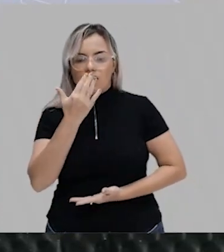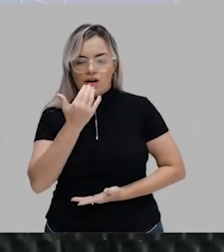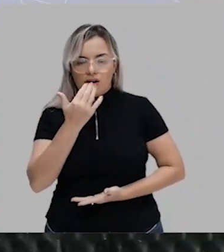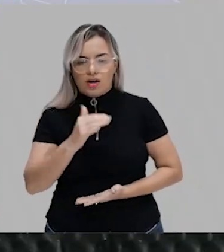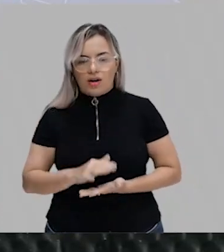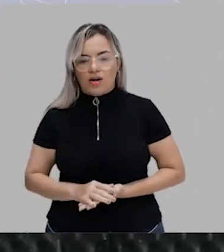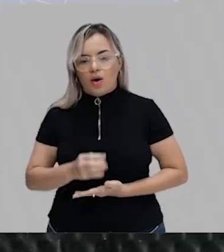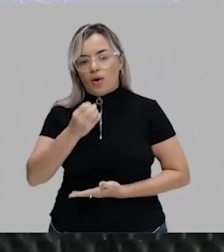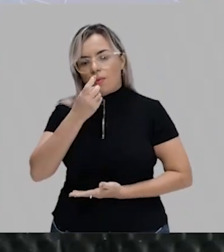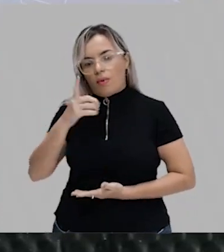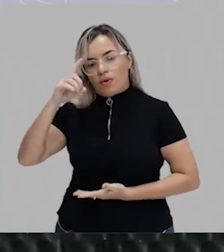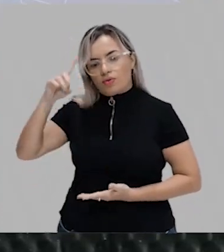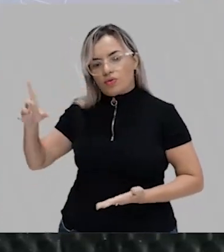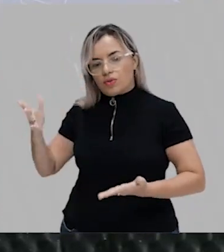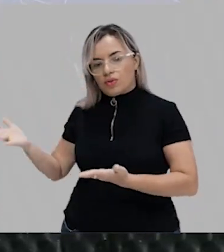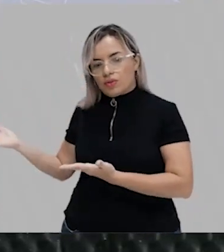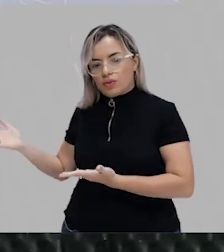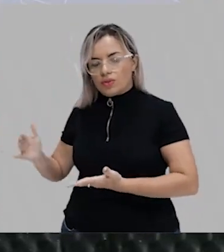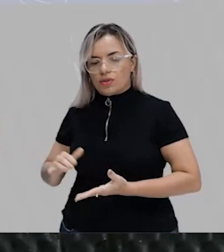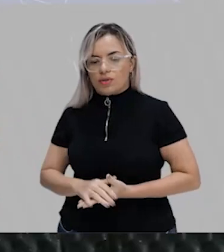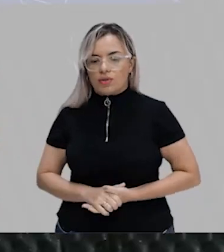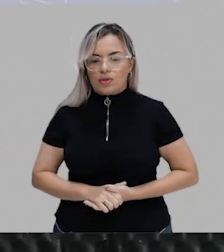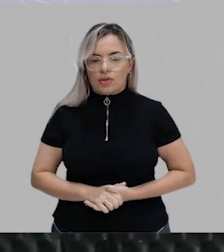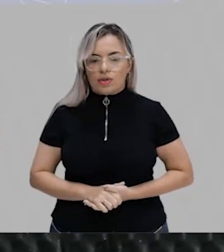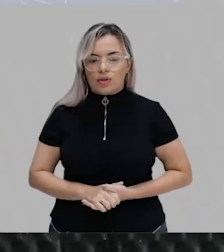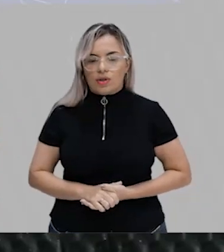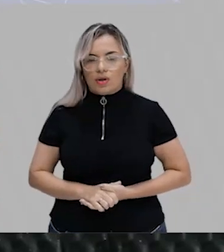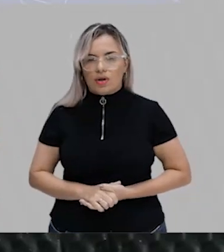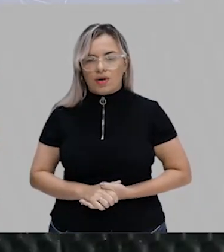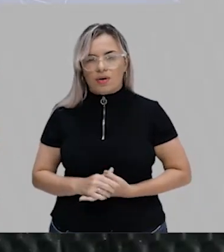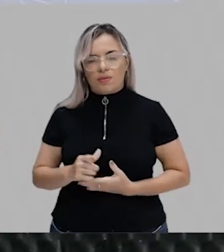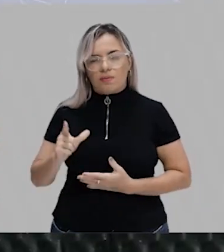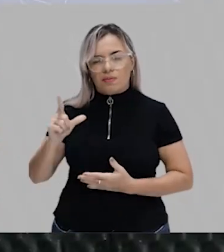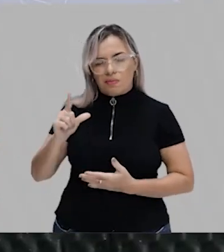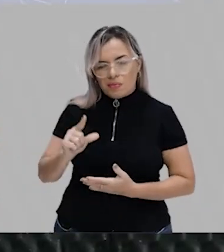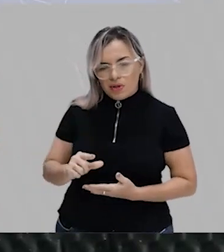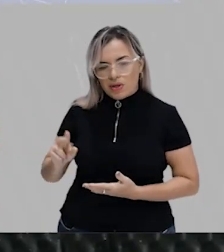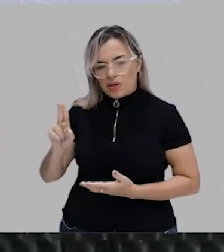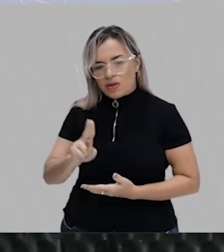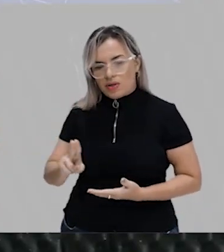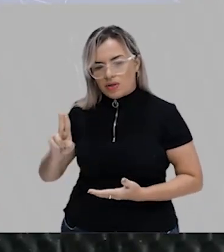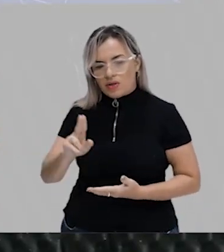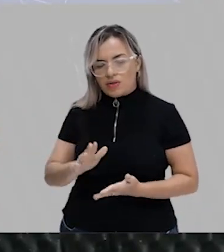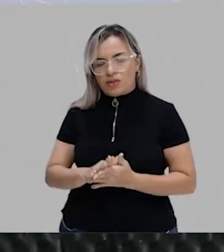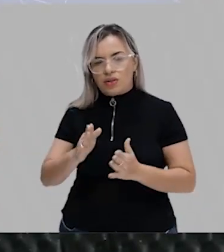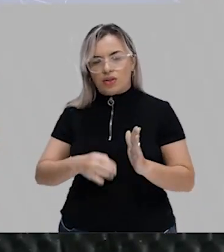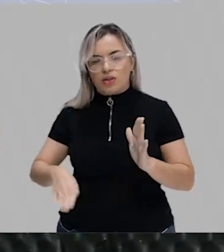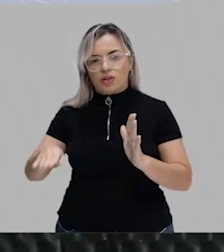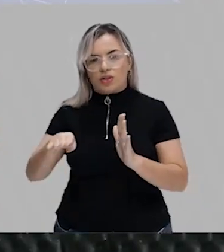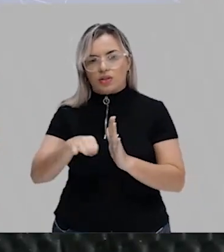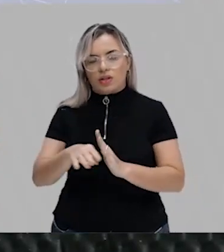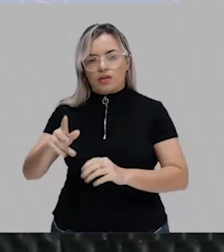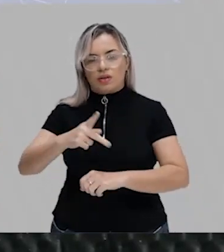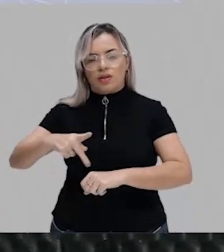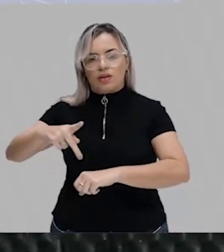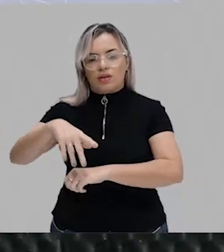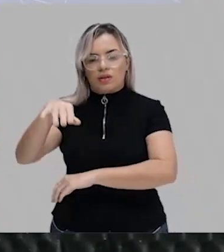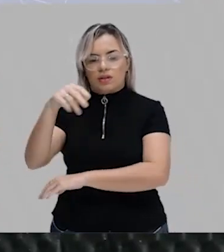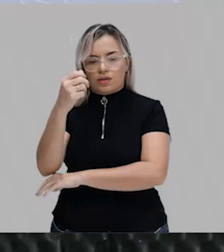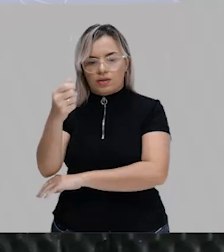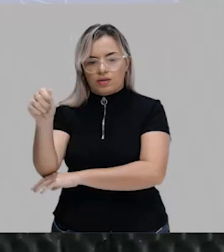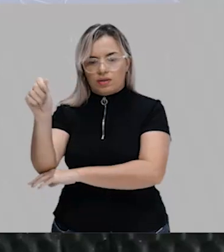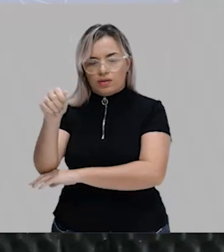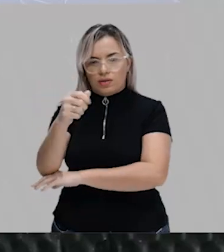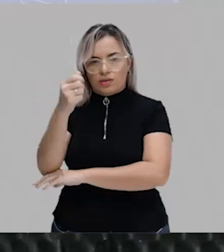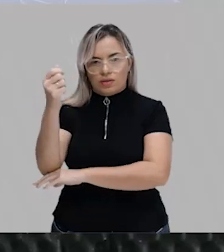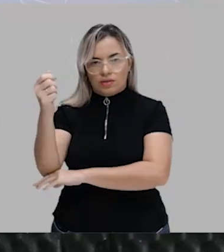ele é utilizado na Argentina. Professora, se eu chegar na Argentina e falar buenos dias, está errado? Não, não está errado.